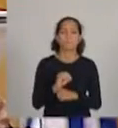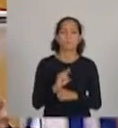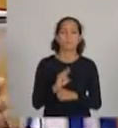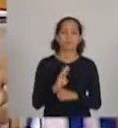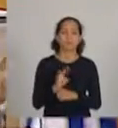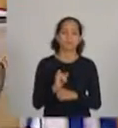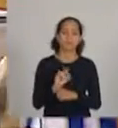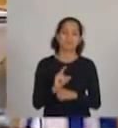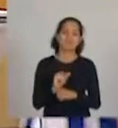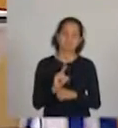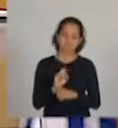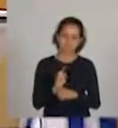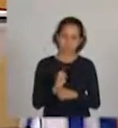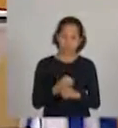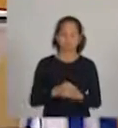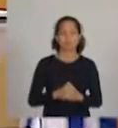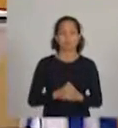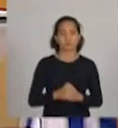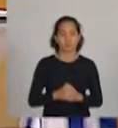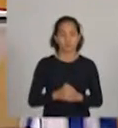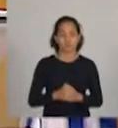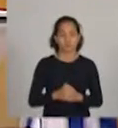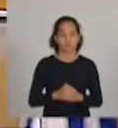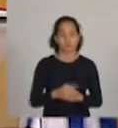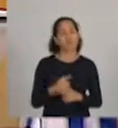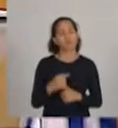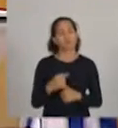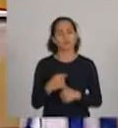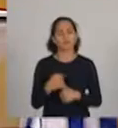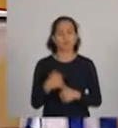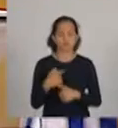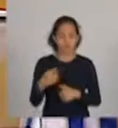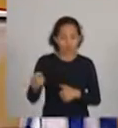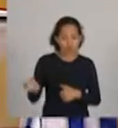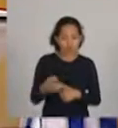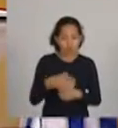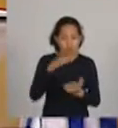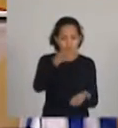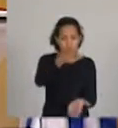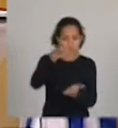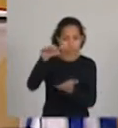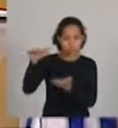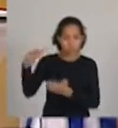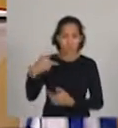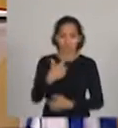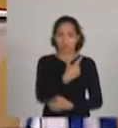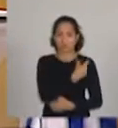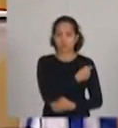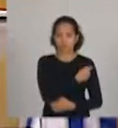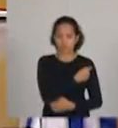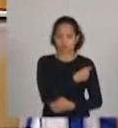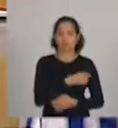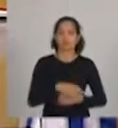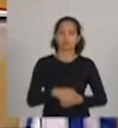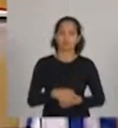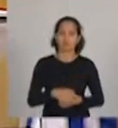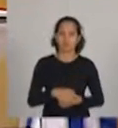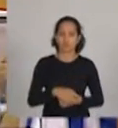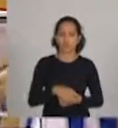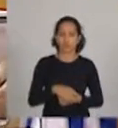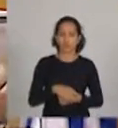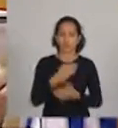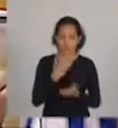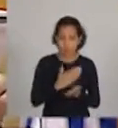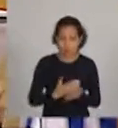nós, além dessa chegada, né, dessa nova remessa, o Estado também vai estar dando início